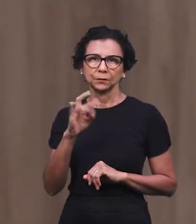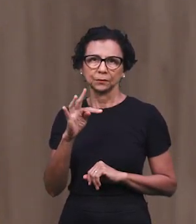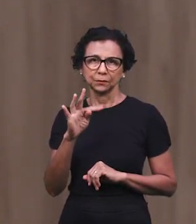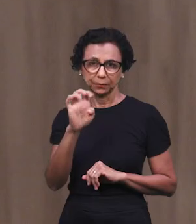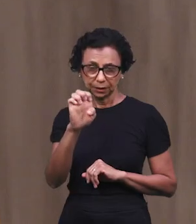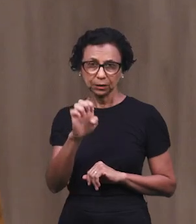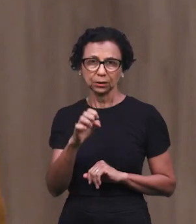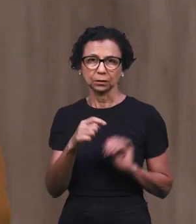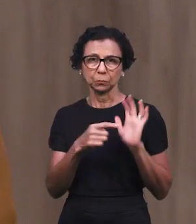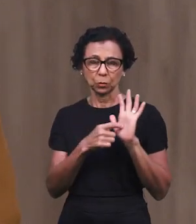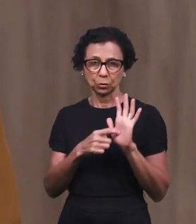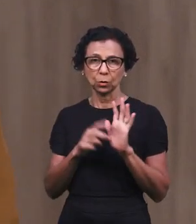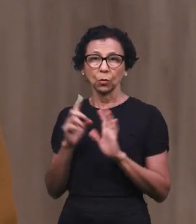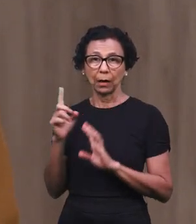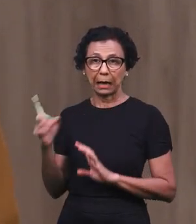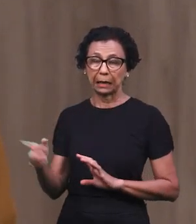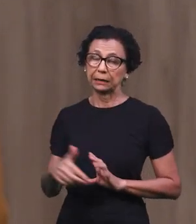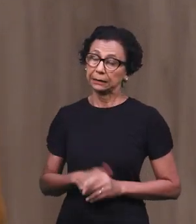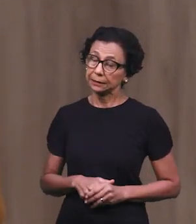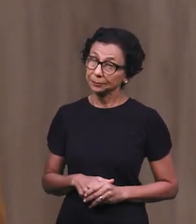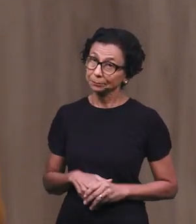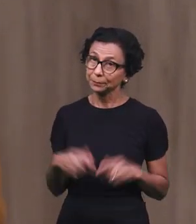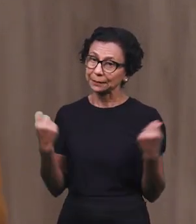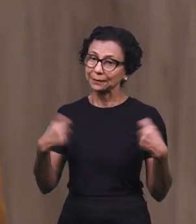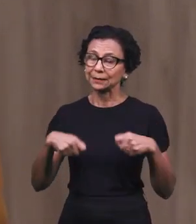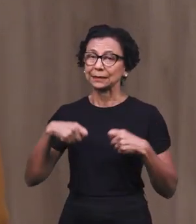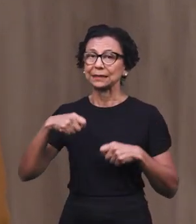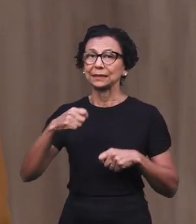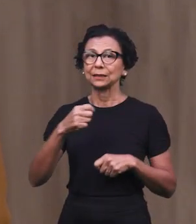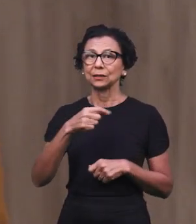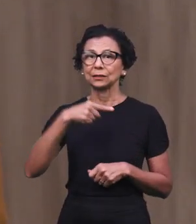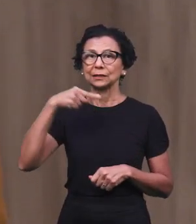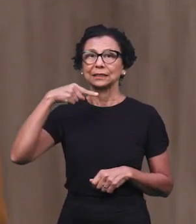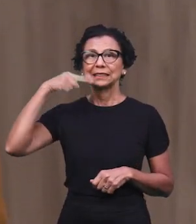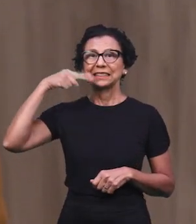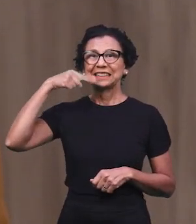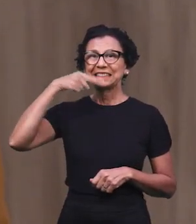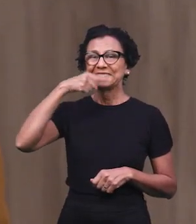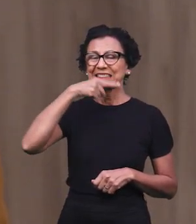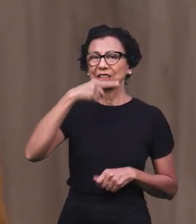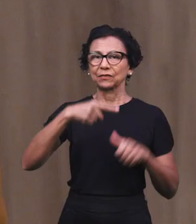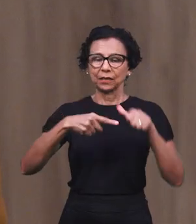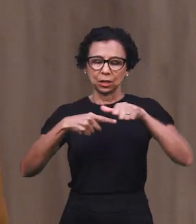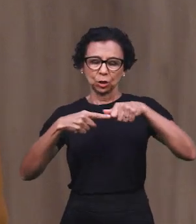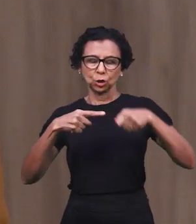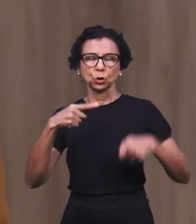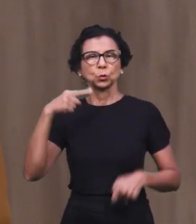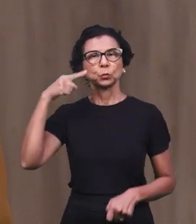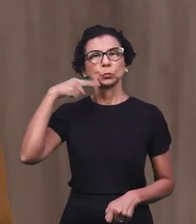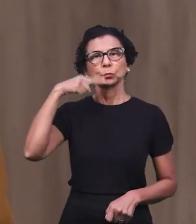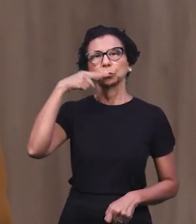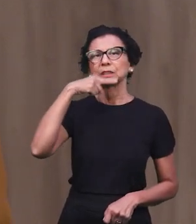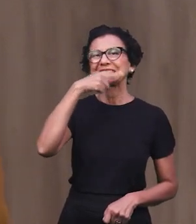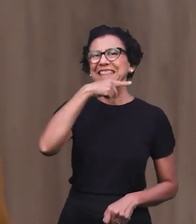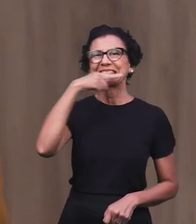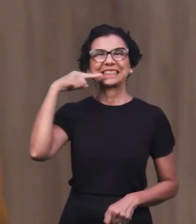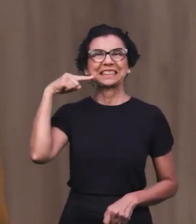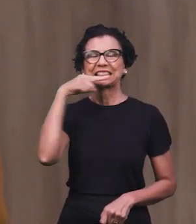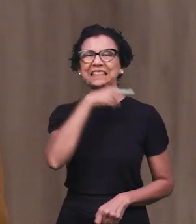fio dental, a gengivite pode estar lá. Ela é uma inflamação, uma vermelhidão, né, que a